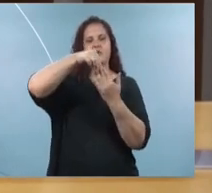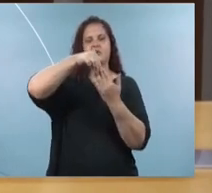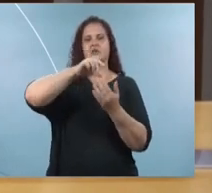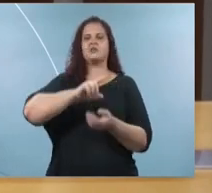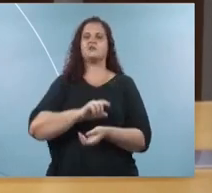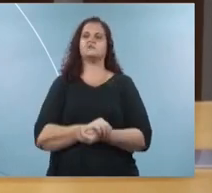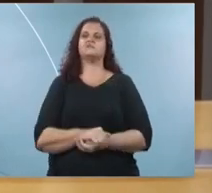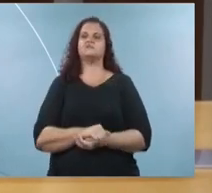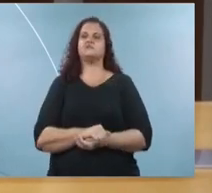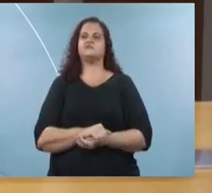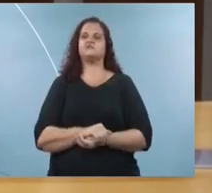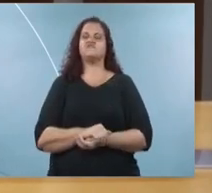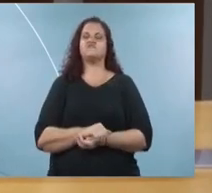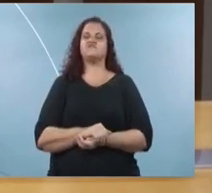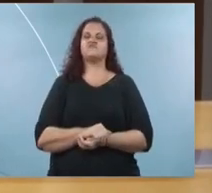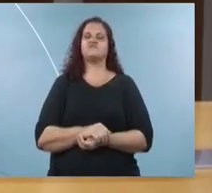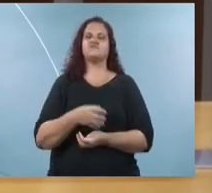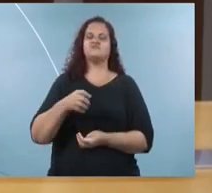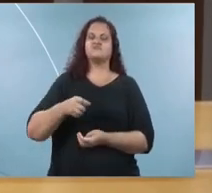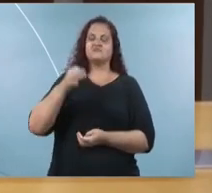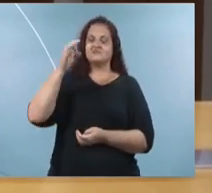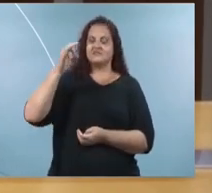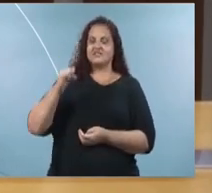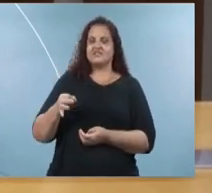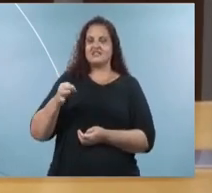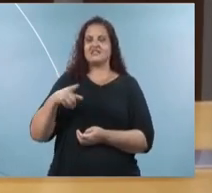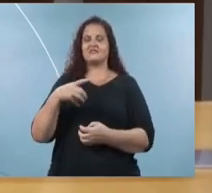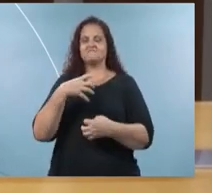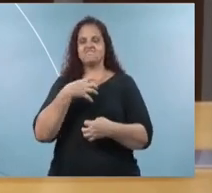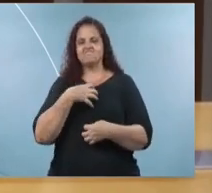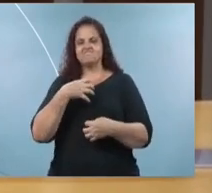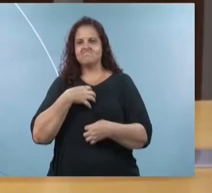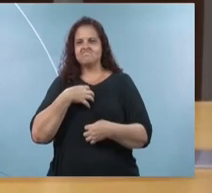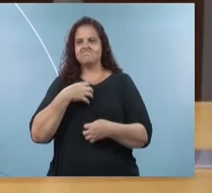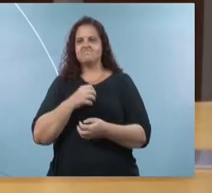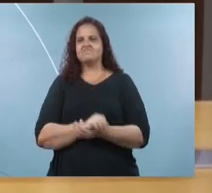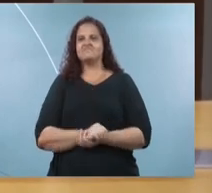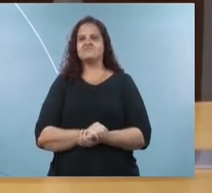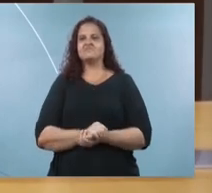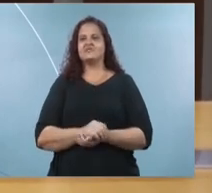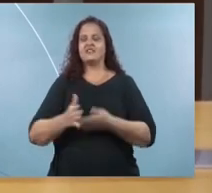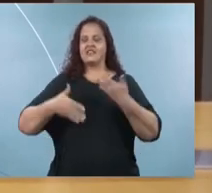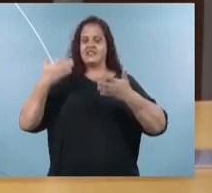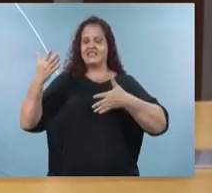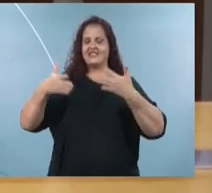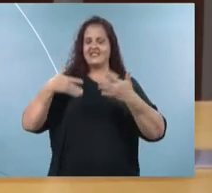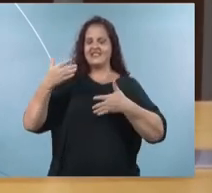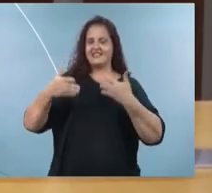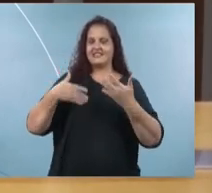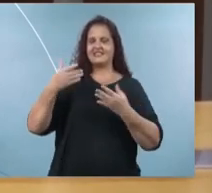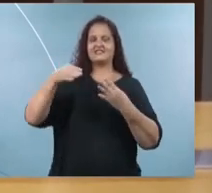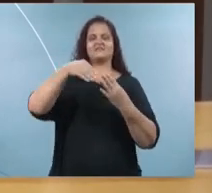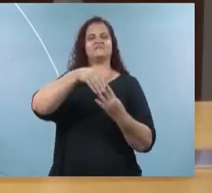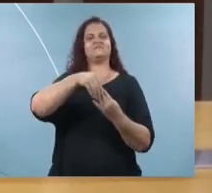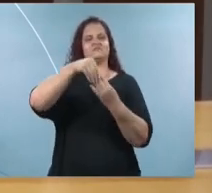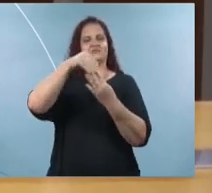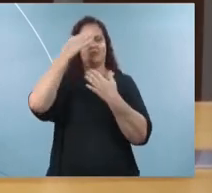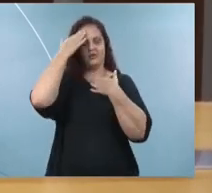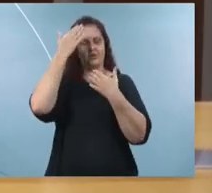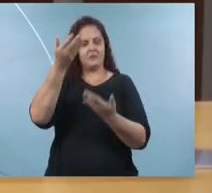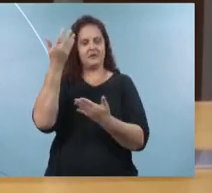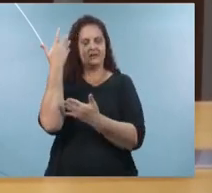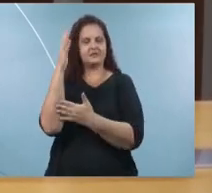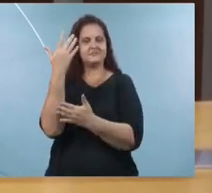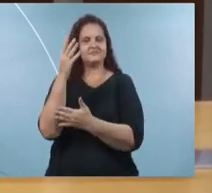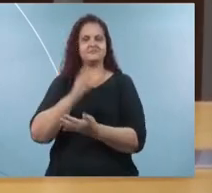e você, com certeza, mais uma vez, nos encheu de alegria aqui com o seu cordel. Obrigada,